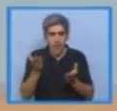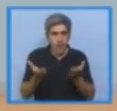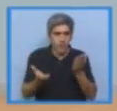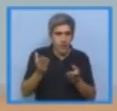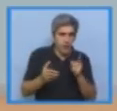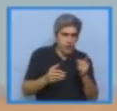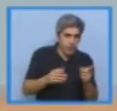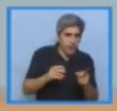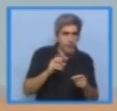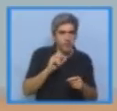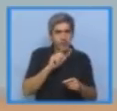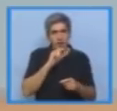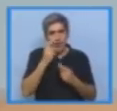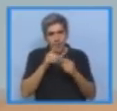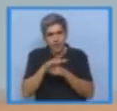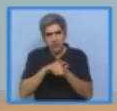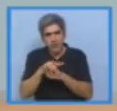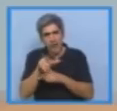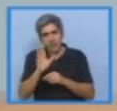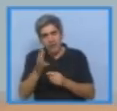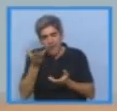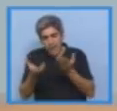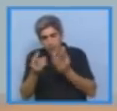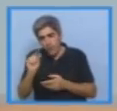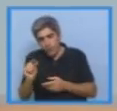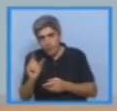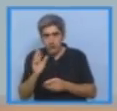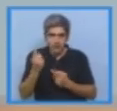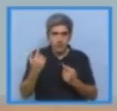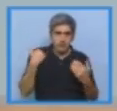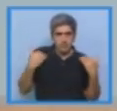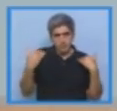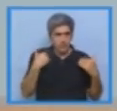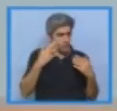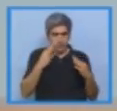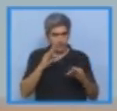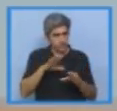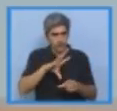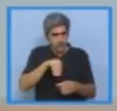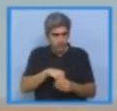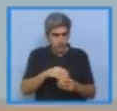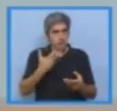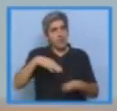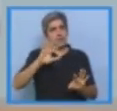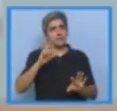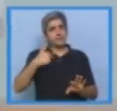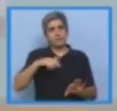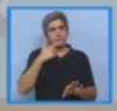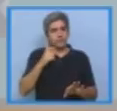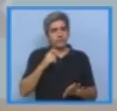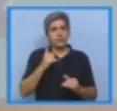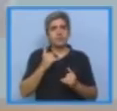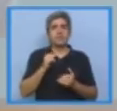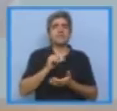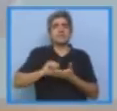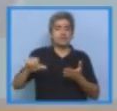Apareceu muitas pessoas desta área e temos que equilibrar aqui um bocadinho. Eu acho que isso faz parte. Mas esse é o risco que não vamos deixar de correr, o